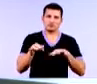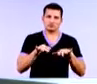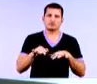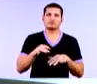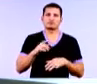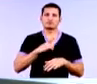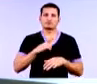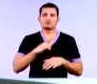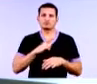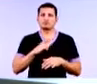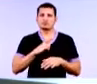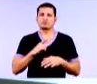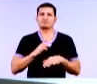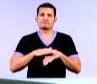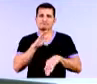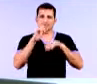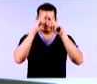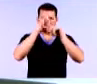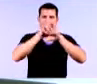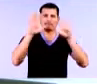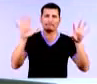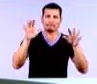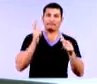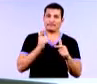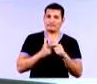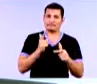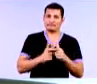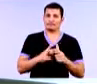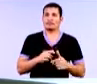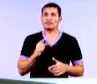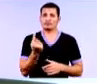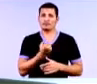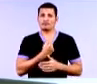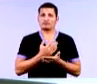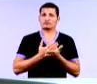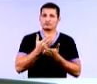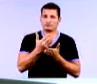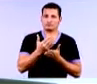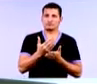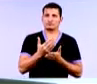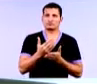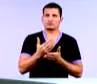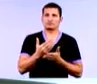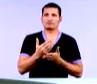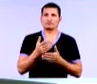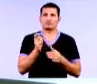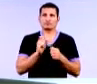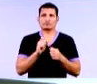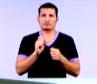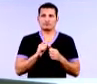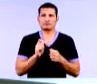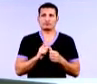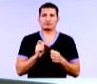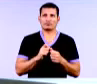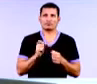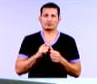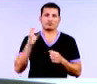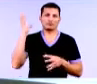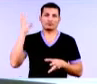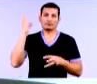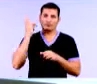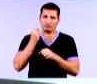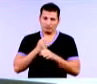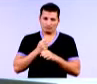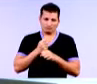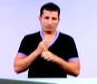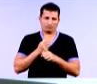fica muito mais claro. Até porque, se a gente começar a fazer aí uma revisão do que a gente viu